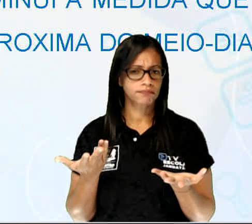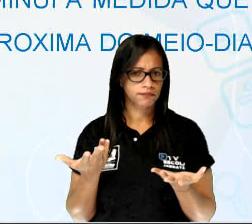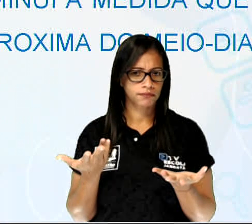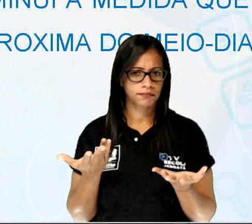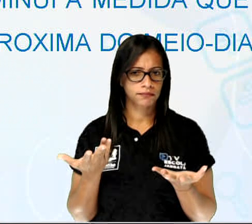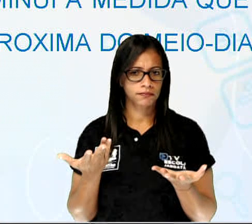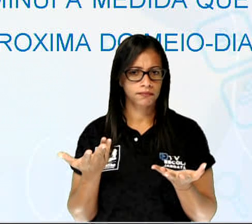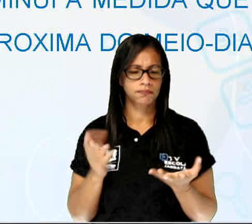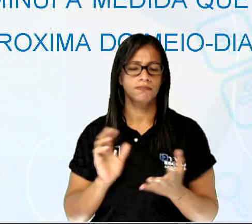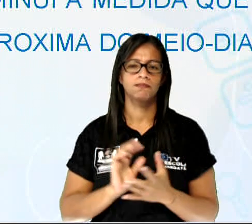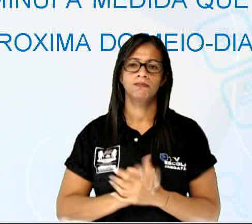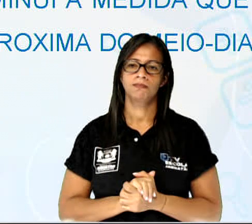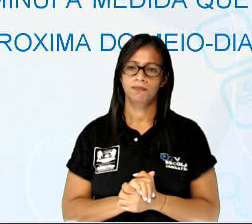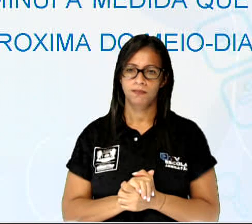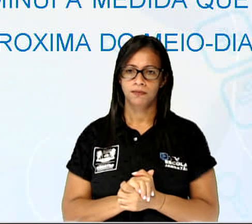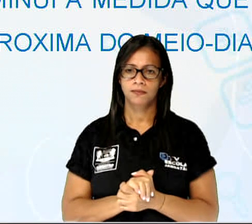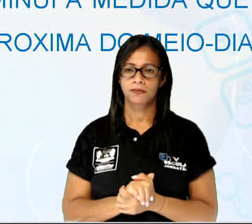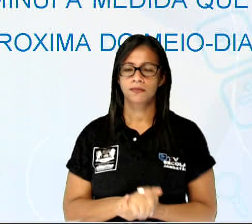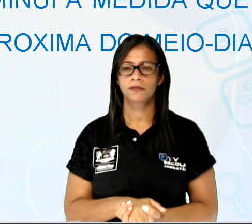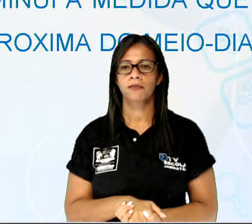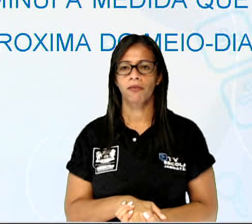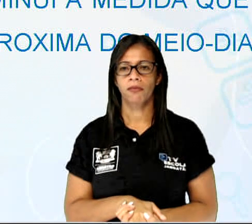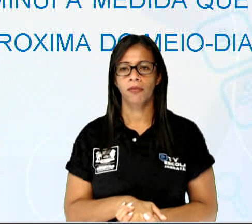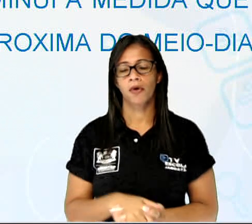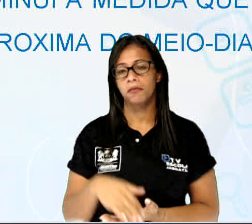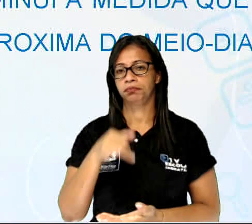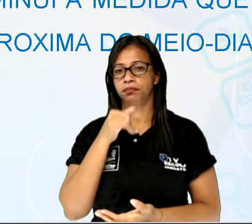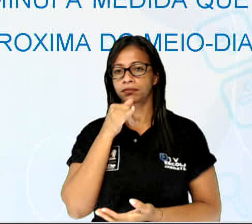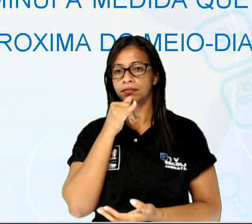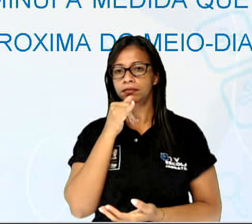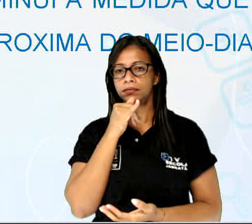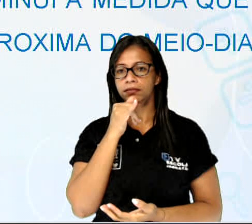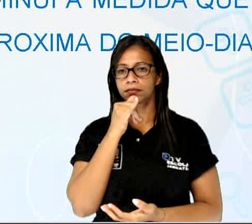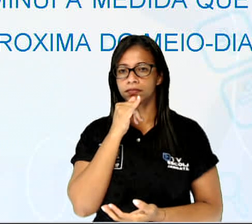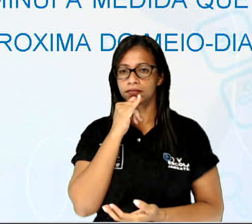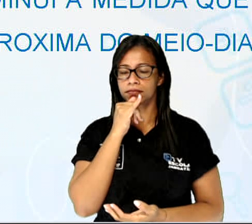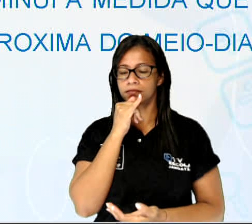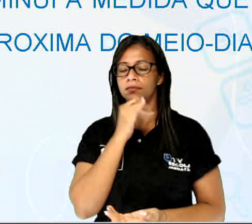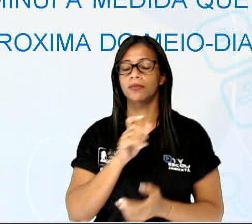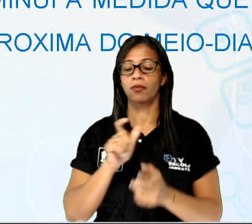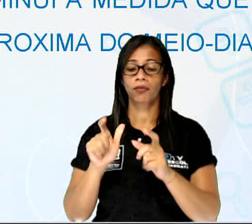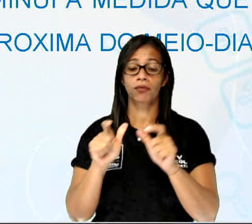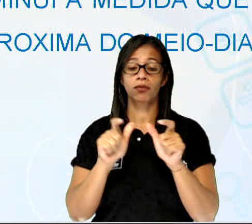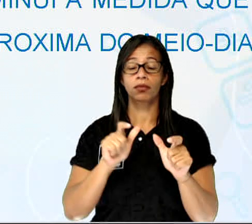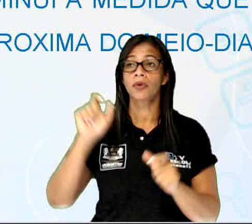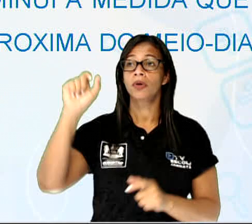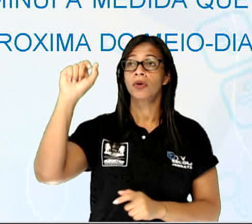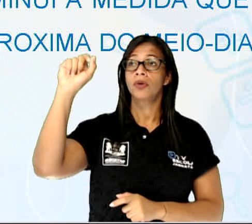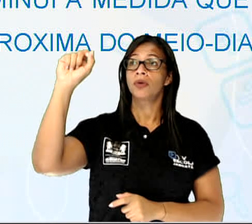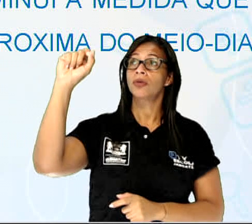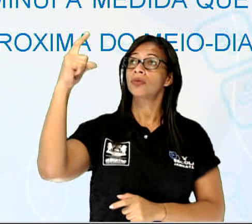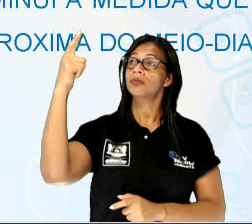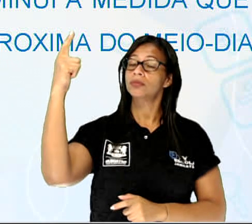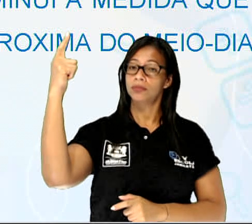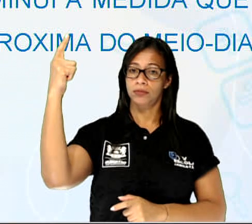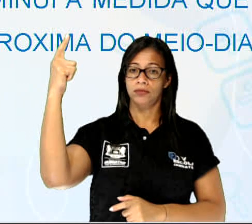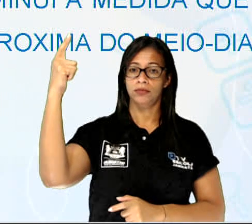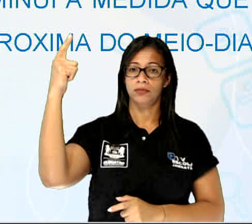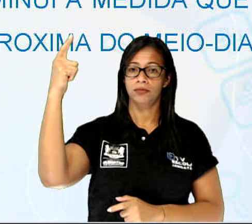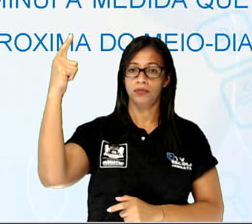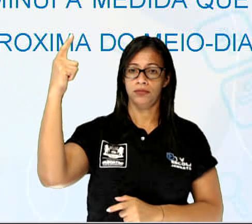tirar algumas conclusões. À medida que a posição do sol, no céu muda,